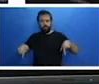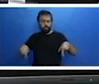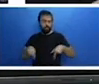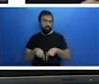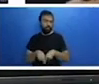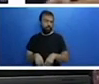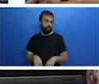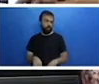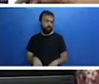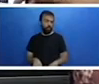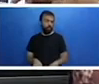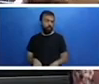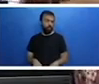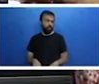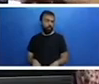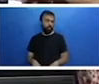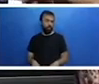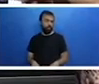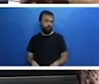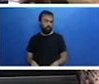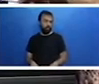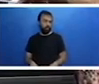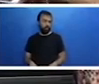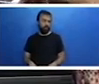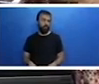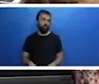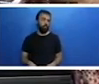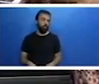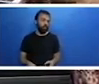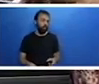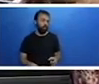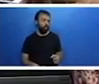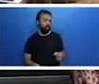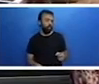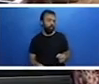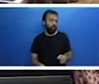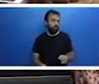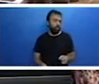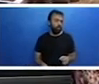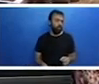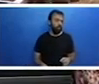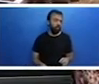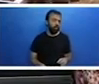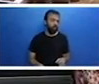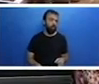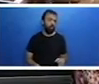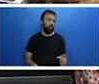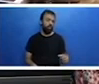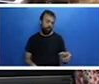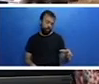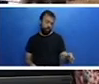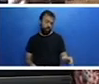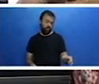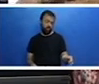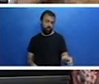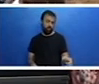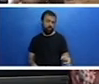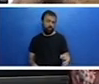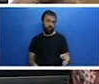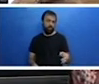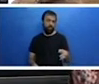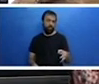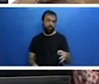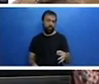de acostumar. Se eu tenho a pecinha, no caso aqui, eu tenho a dama, a minha peça está aqui. A minha peça